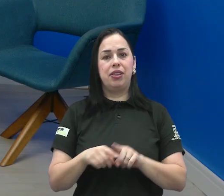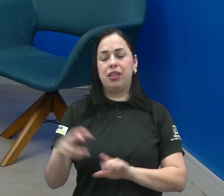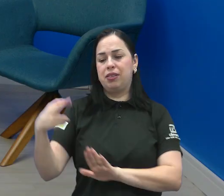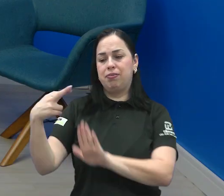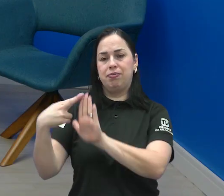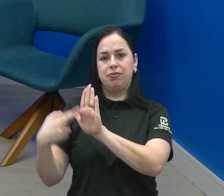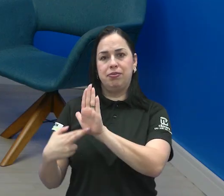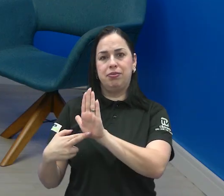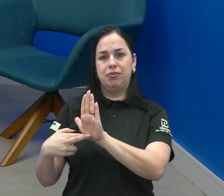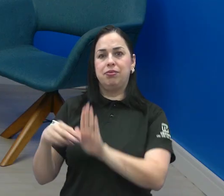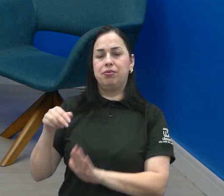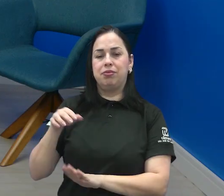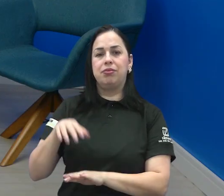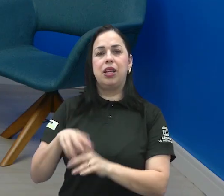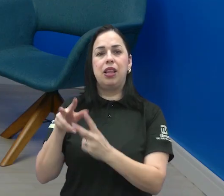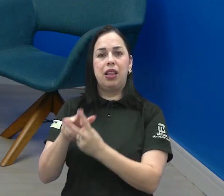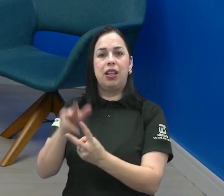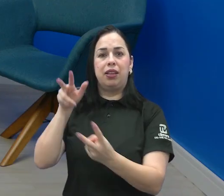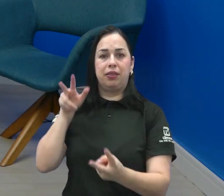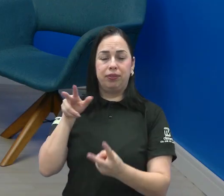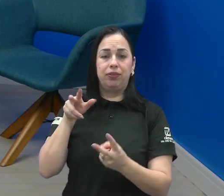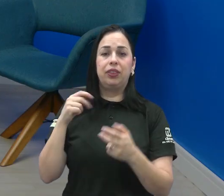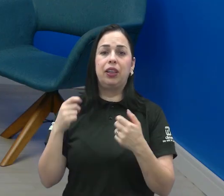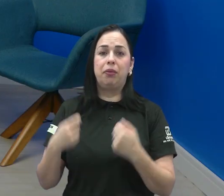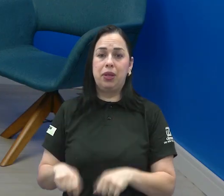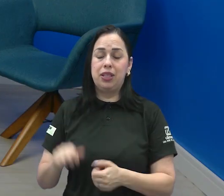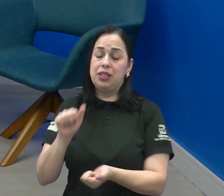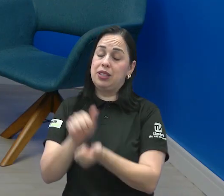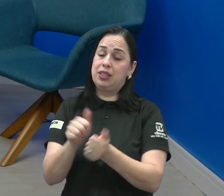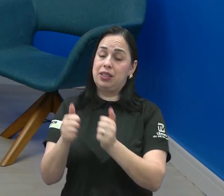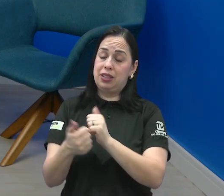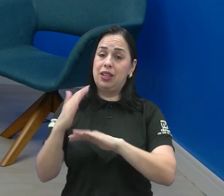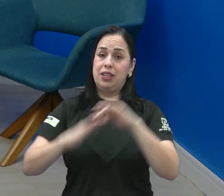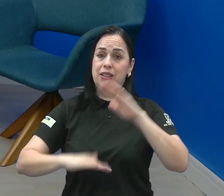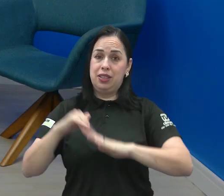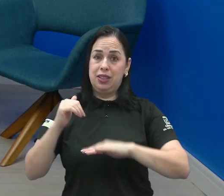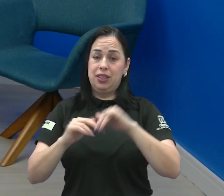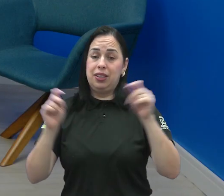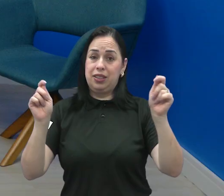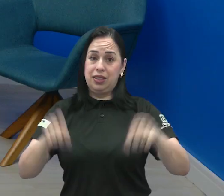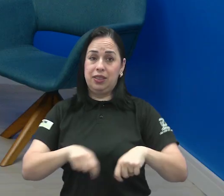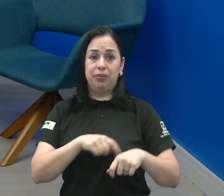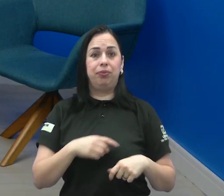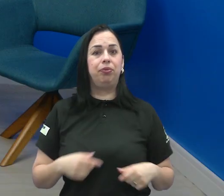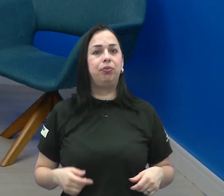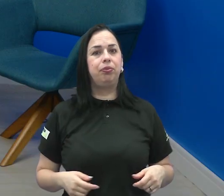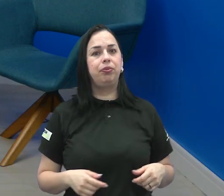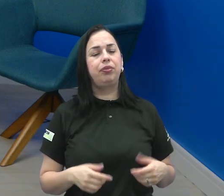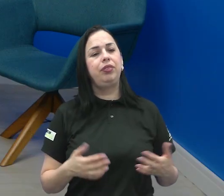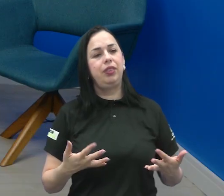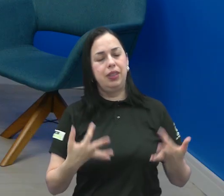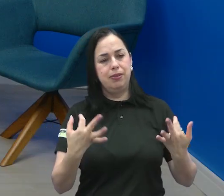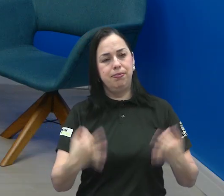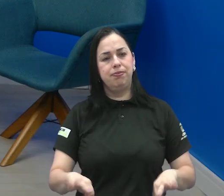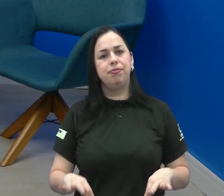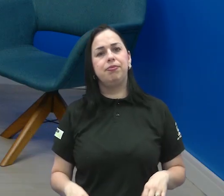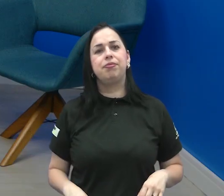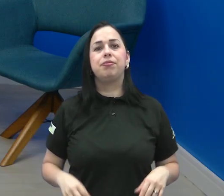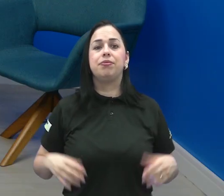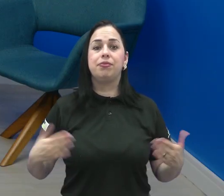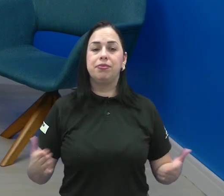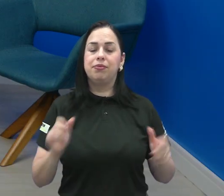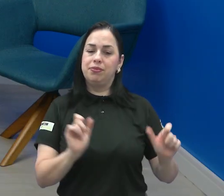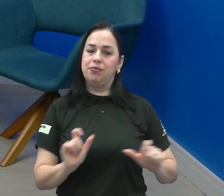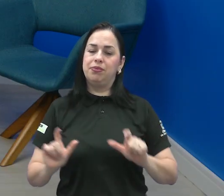que contemple também as novas exigências da educação à distância, que exige novas habilidades e competências para os